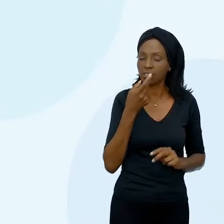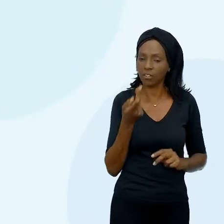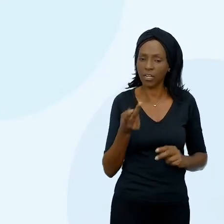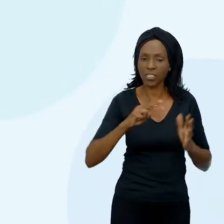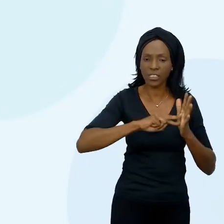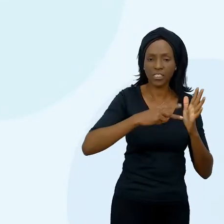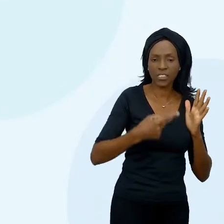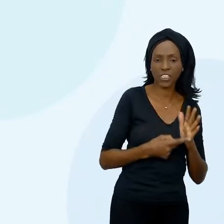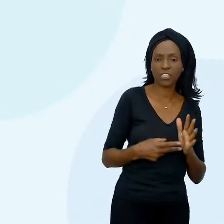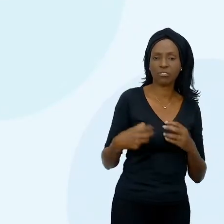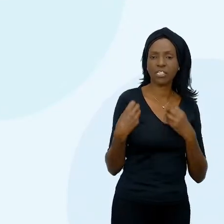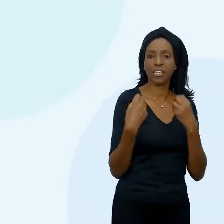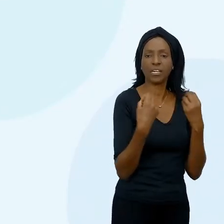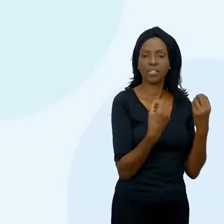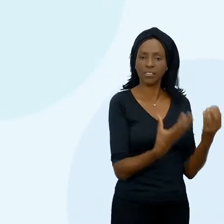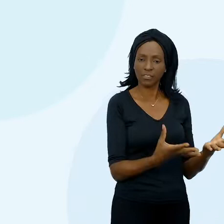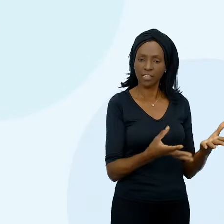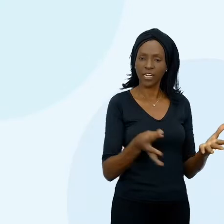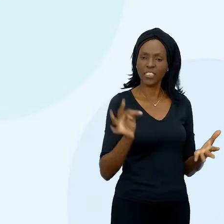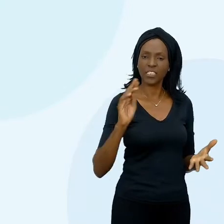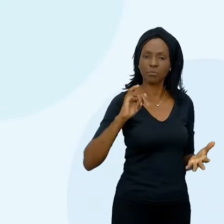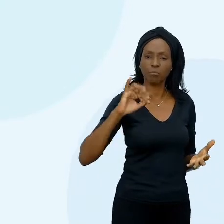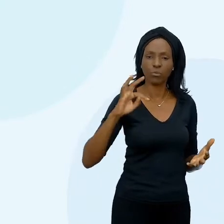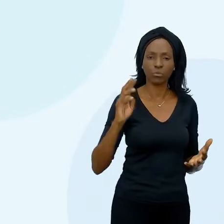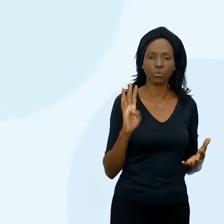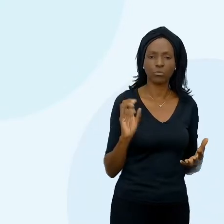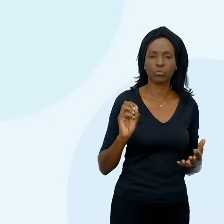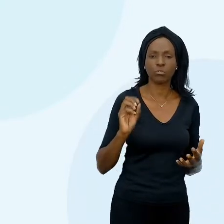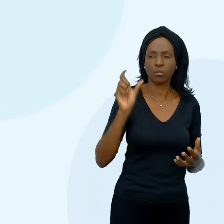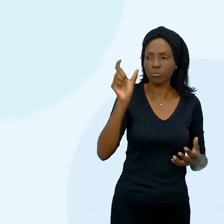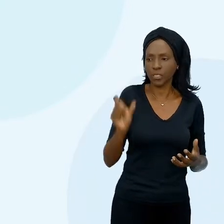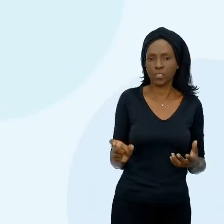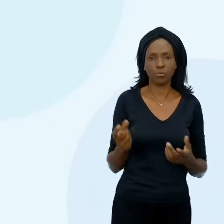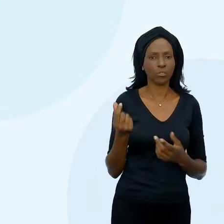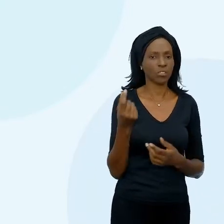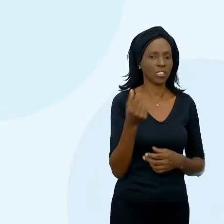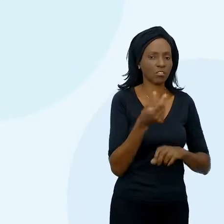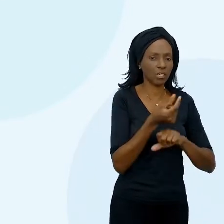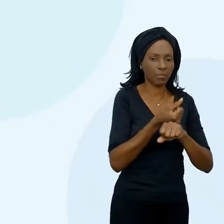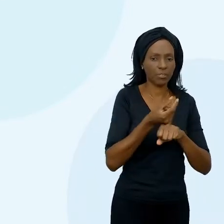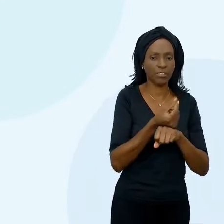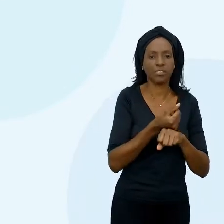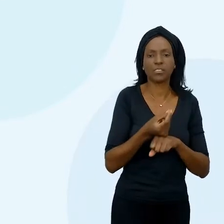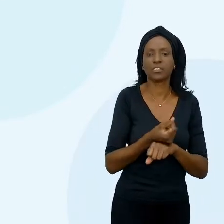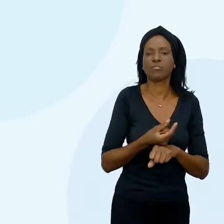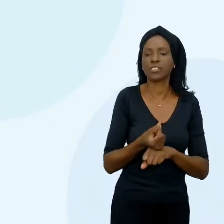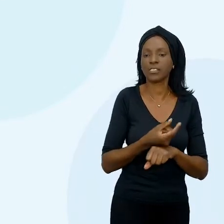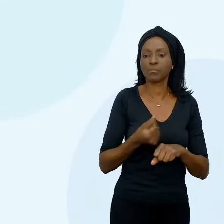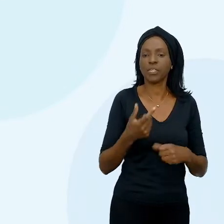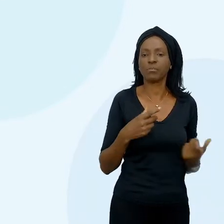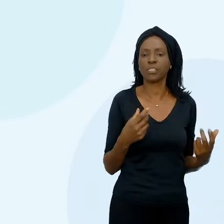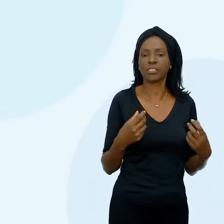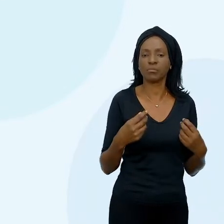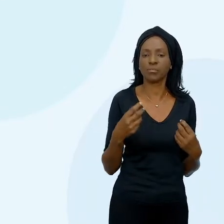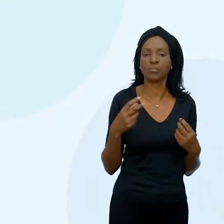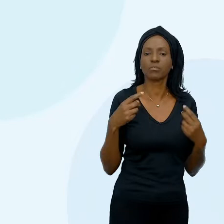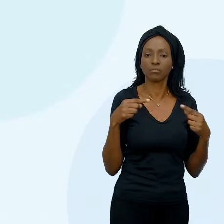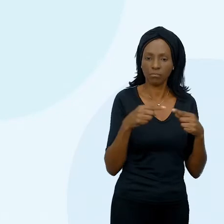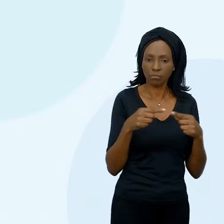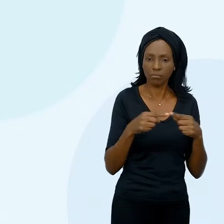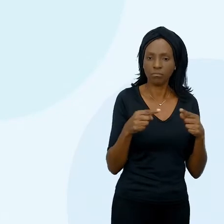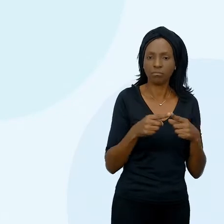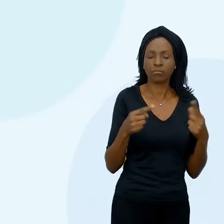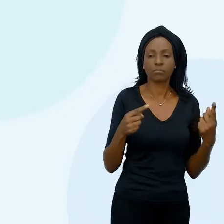atribuir, dar um atributo para esse modelo econômico capitalismo, que é um